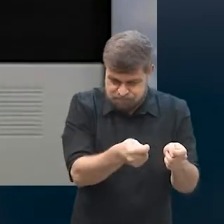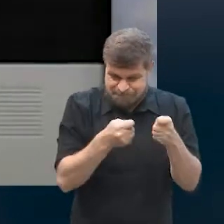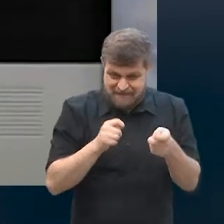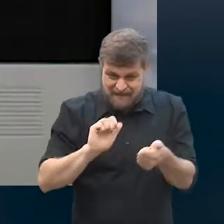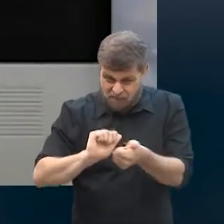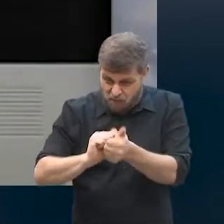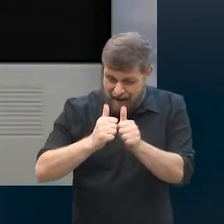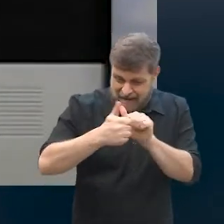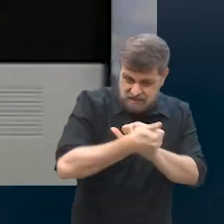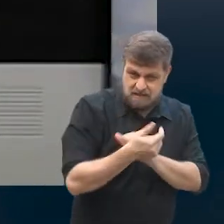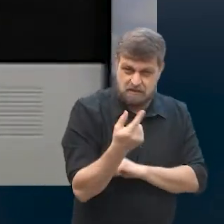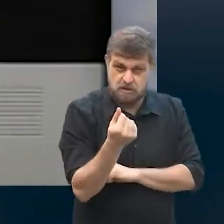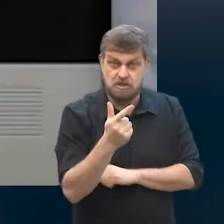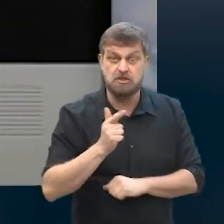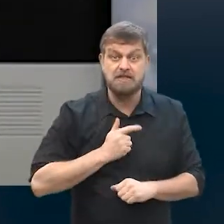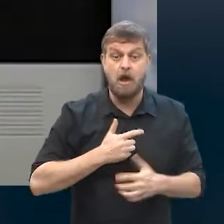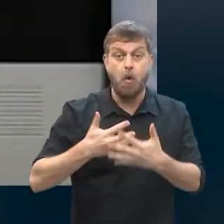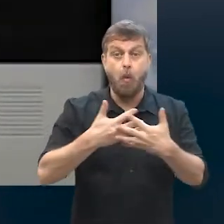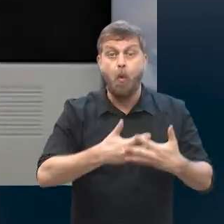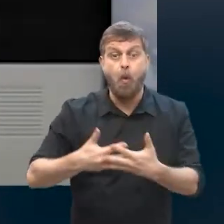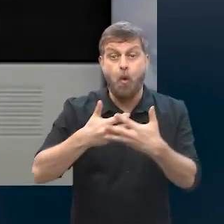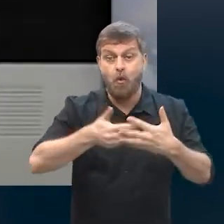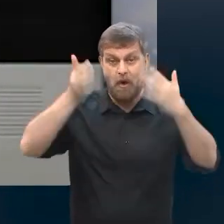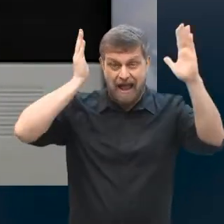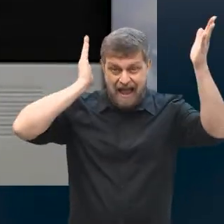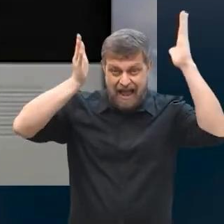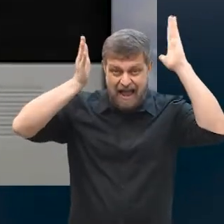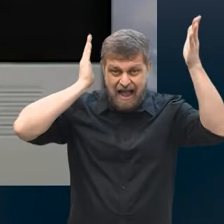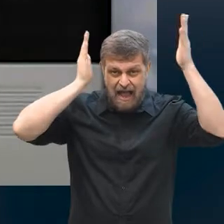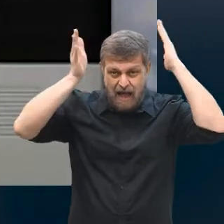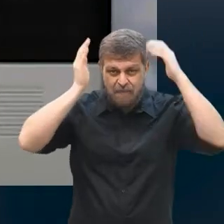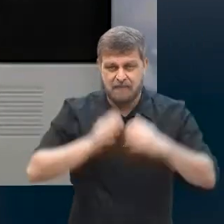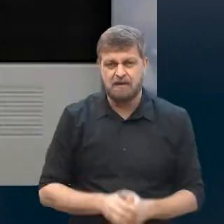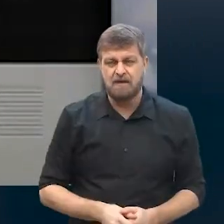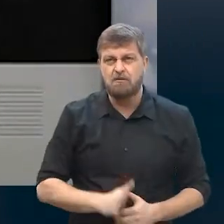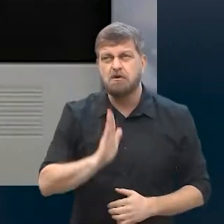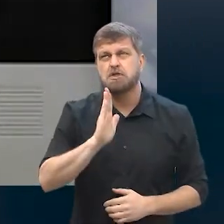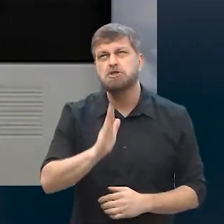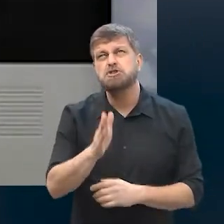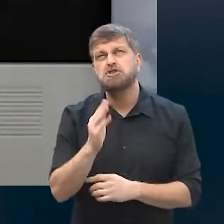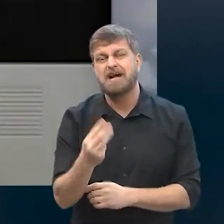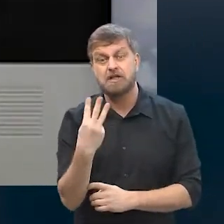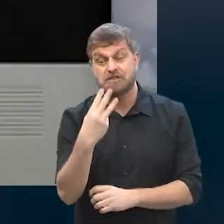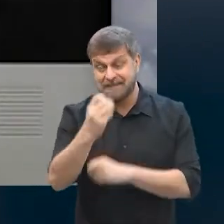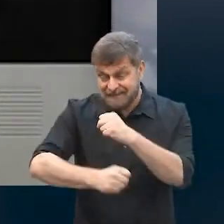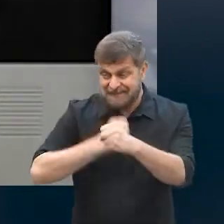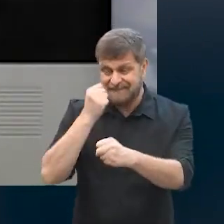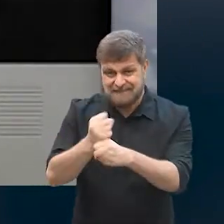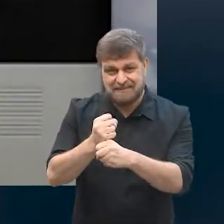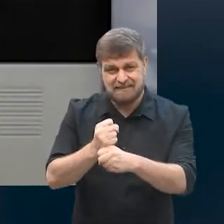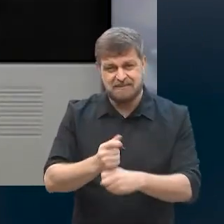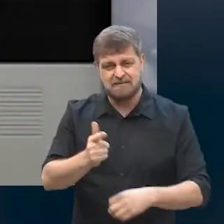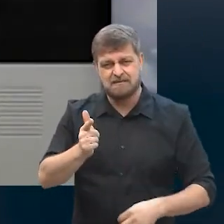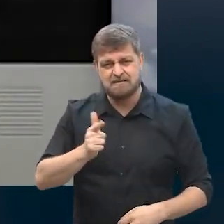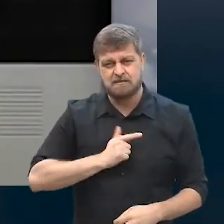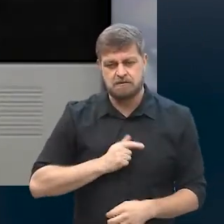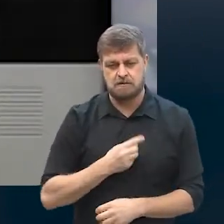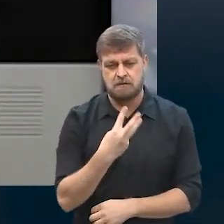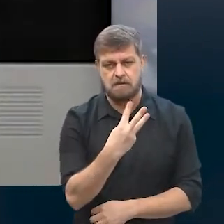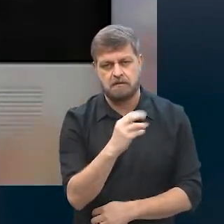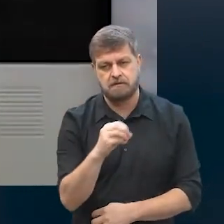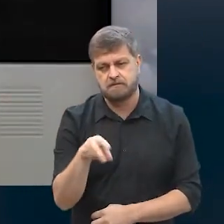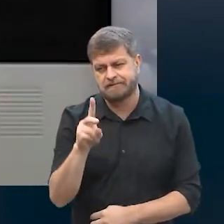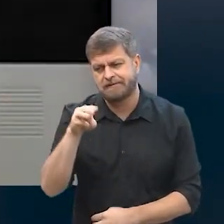ajustes de custos. Tinha um caminhão, a empresa tinha um caminhão, já tinha 2, 3 anos, e tinha 300